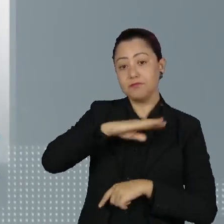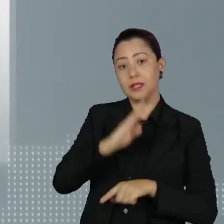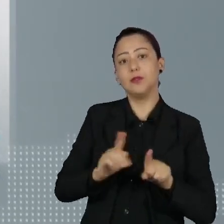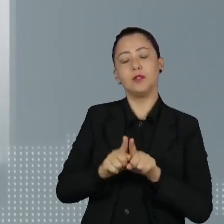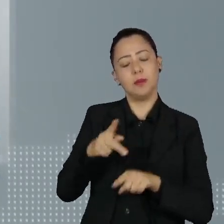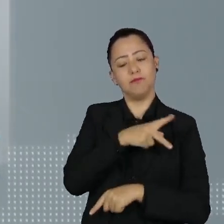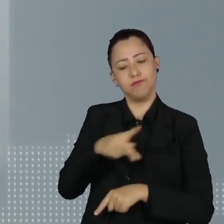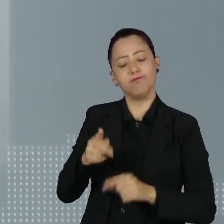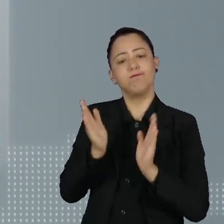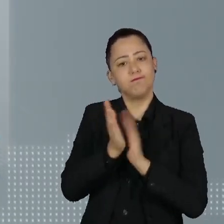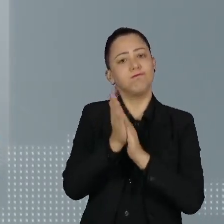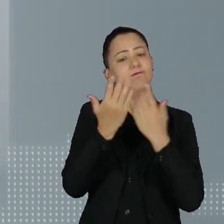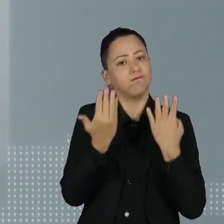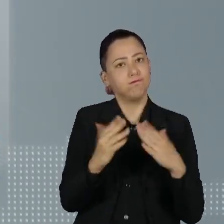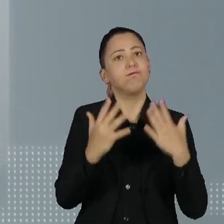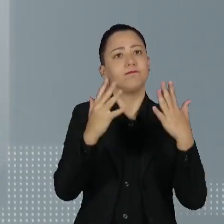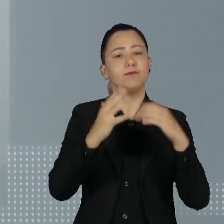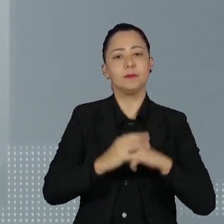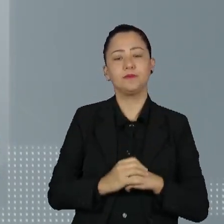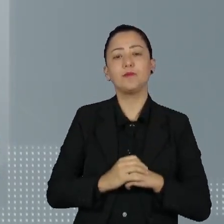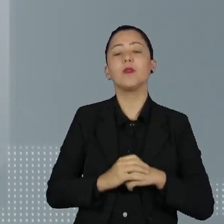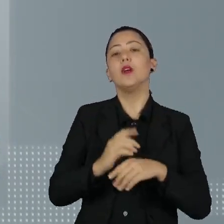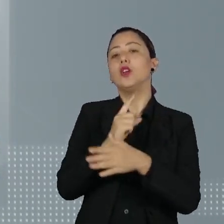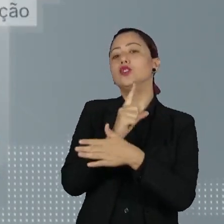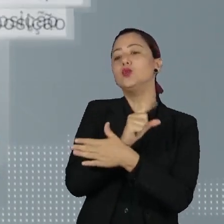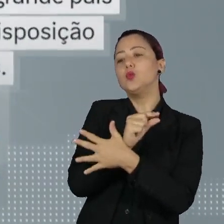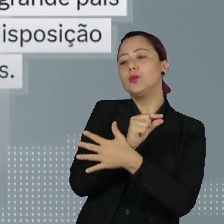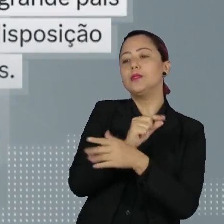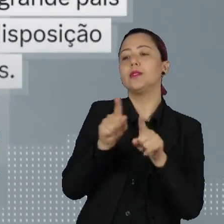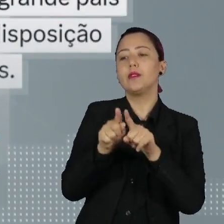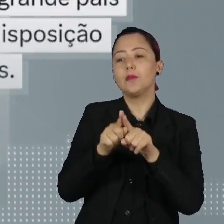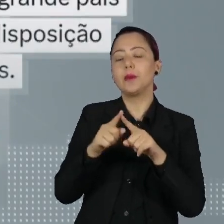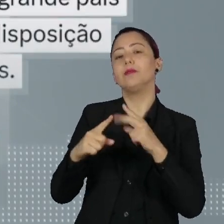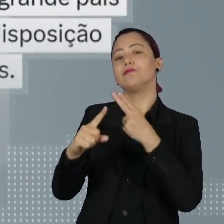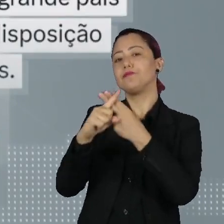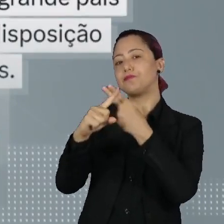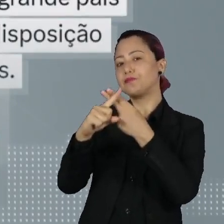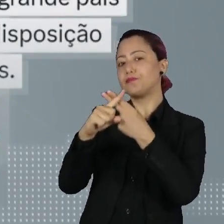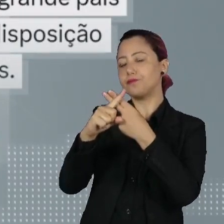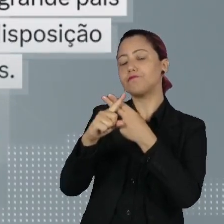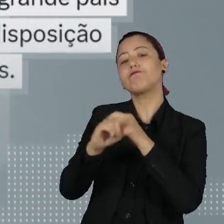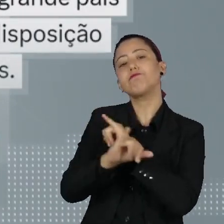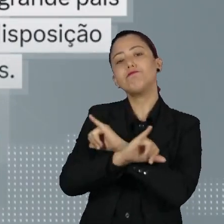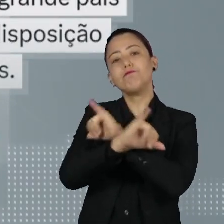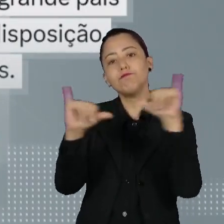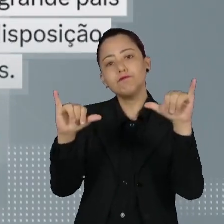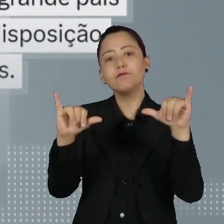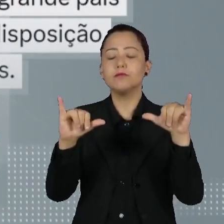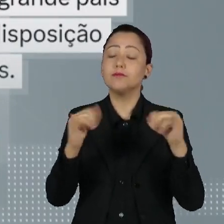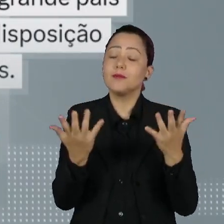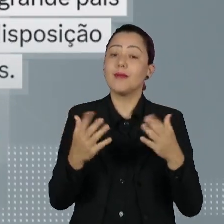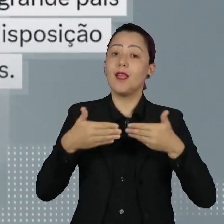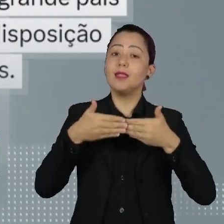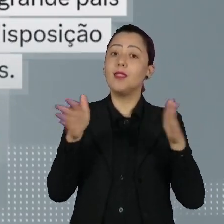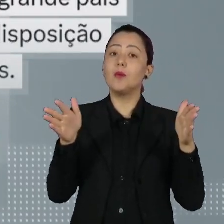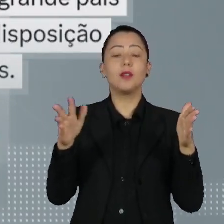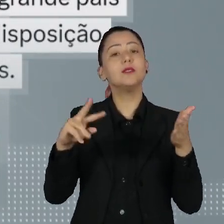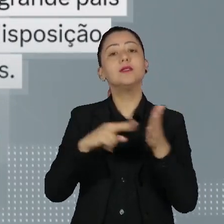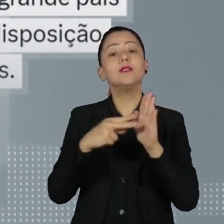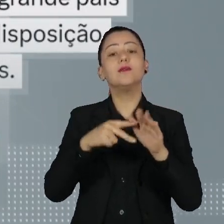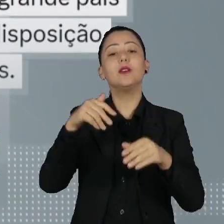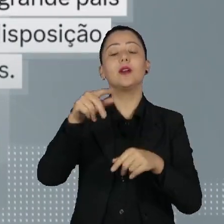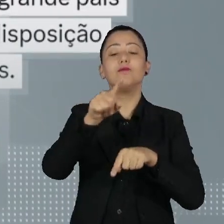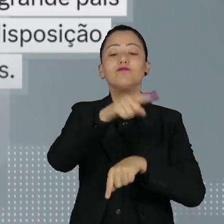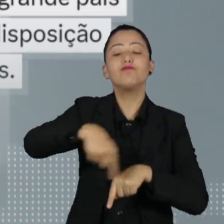parabenizou no x Twitter à instituições argentinas ressaltou que Democracia é a voz do